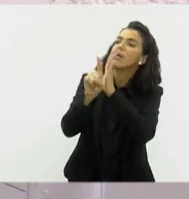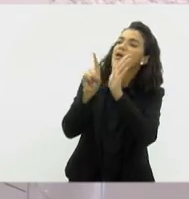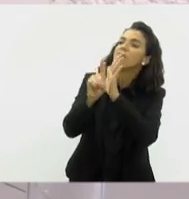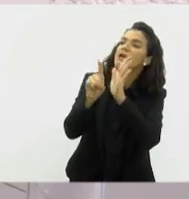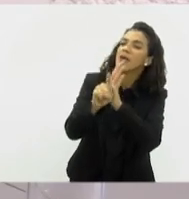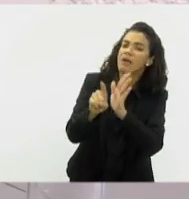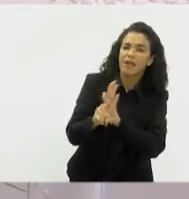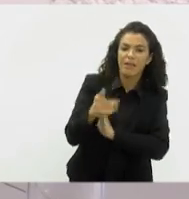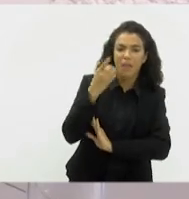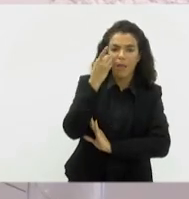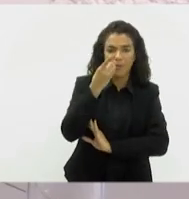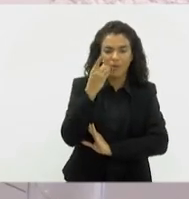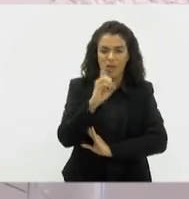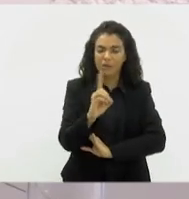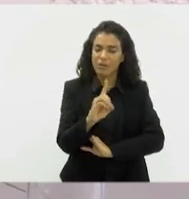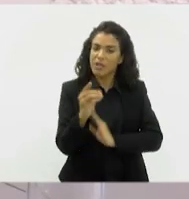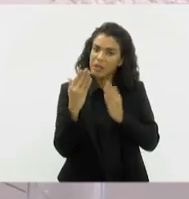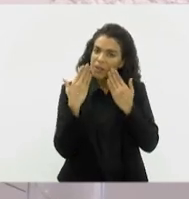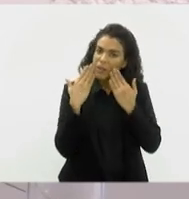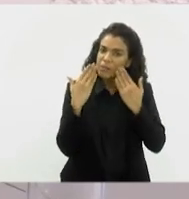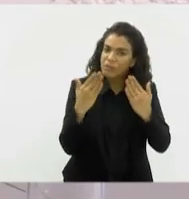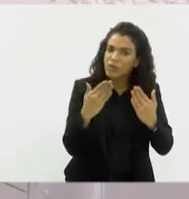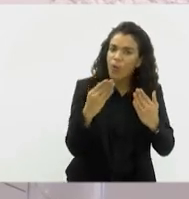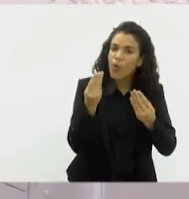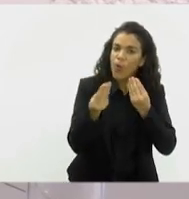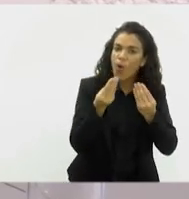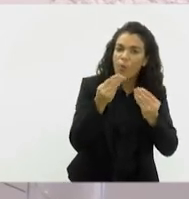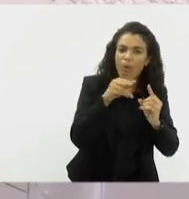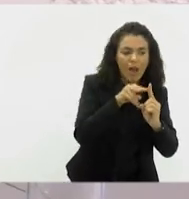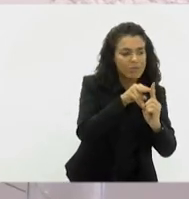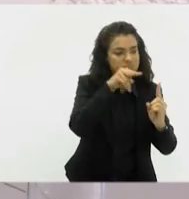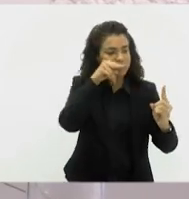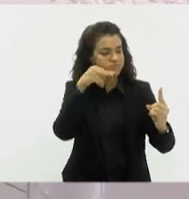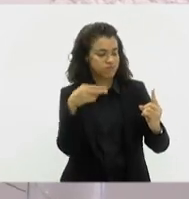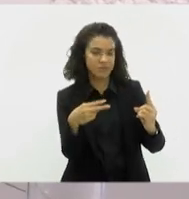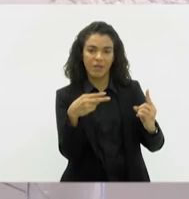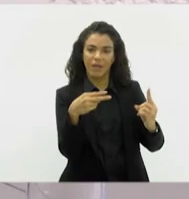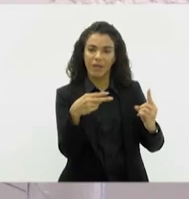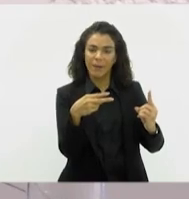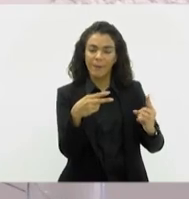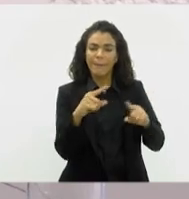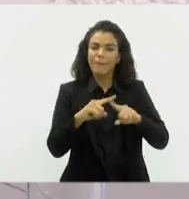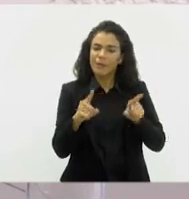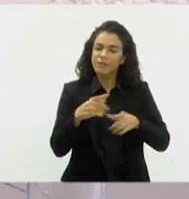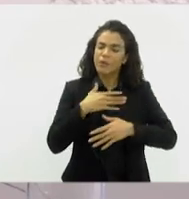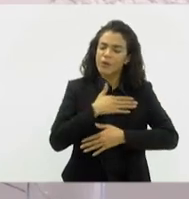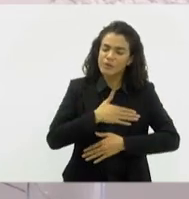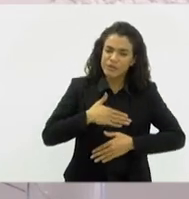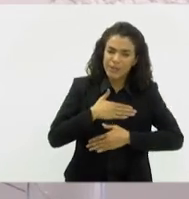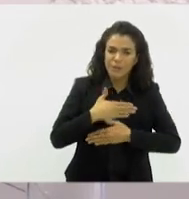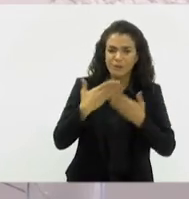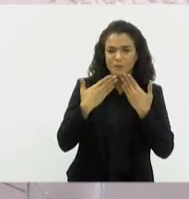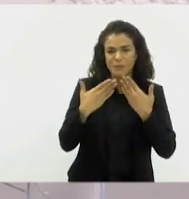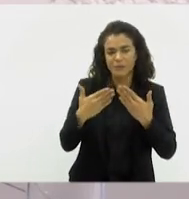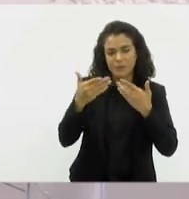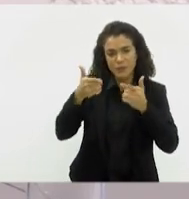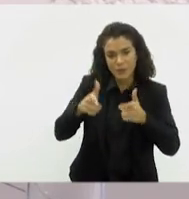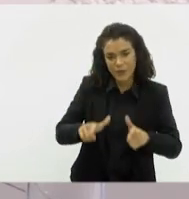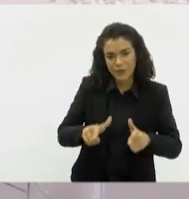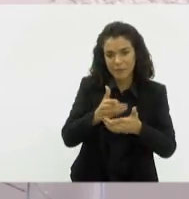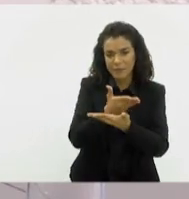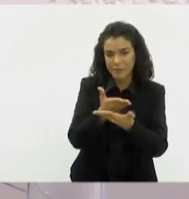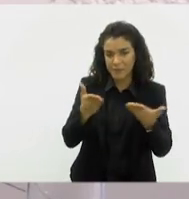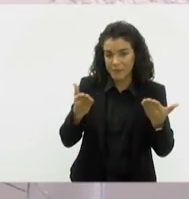deputados. Ela está apenas apresentando a percepção, o ponto de vista dela. Mas gostaria de pedir novamente para os deputados e